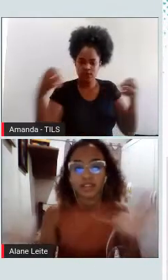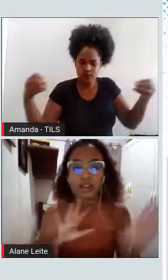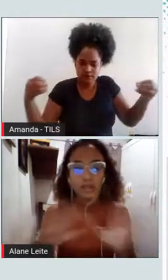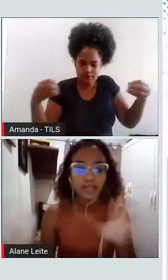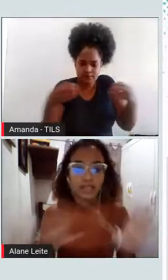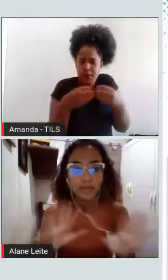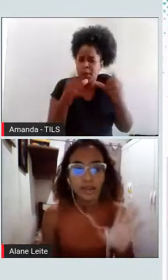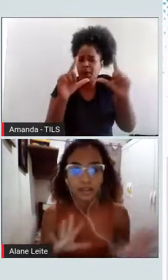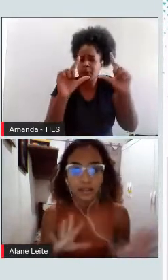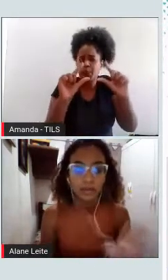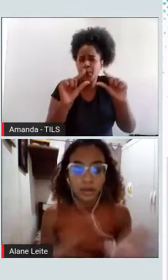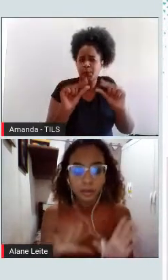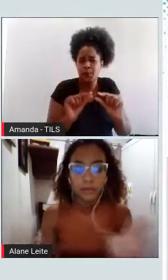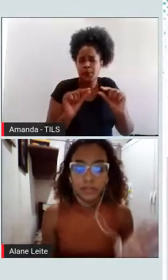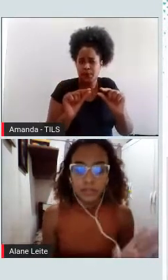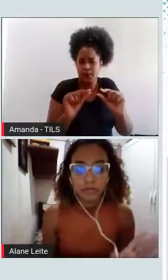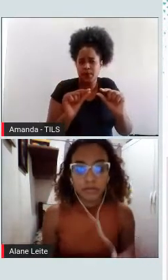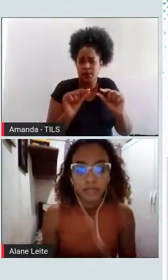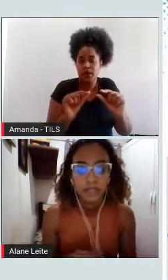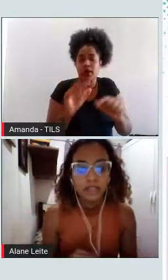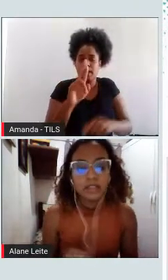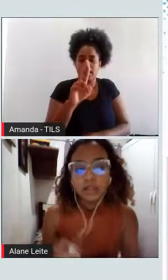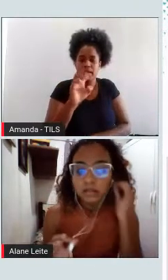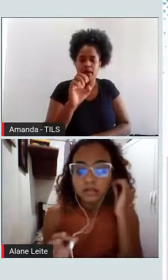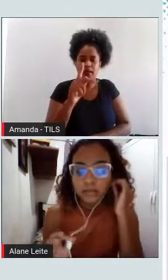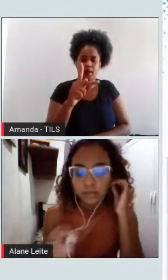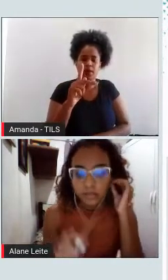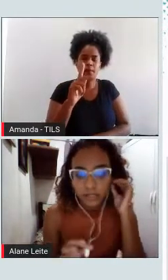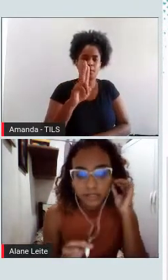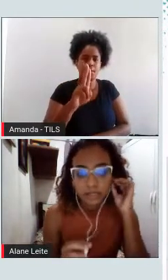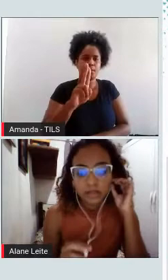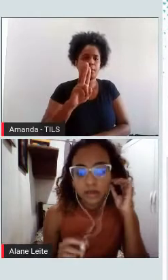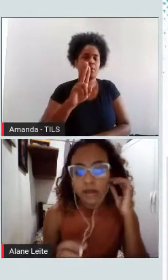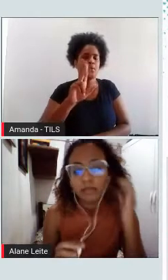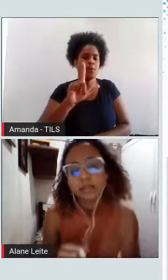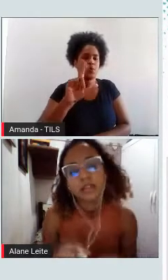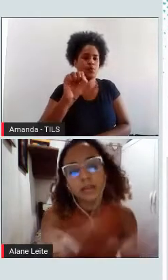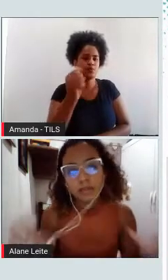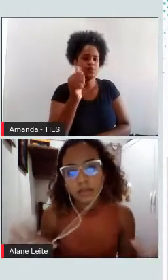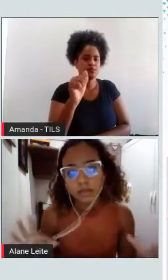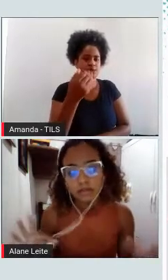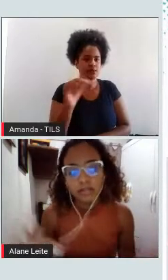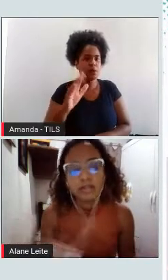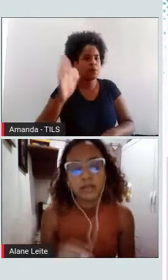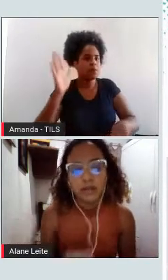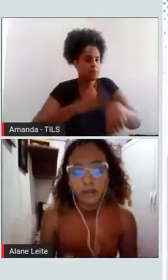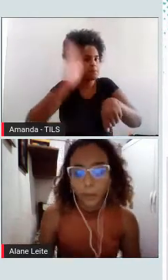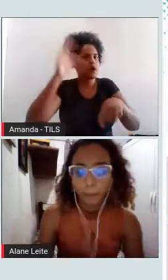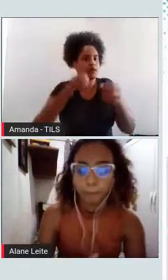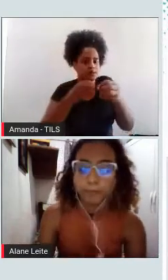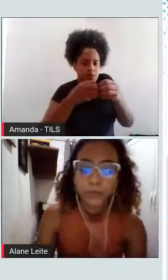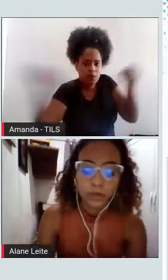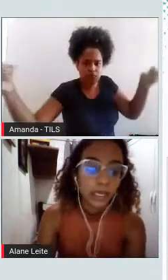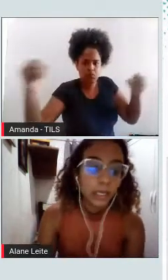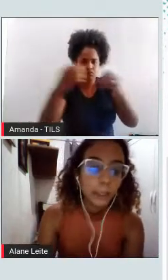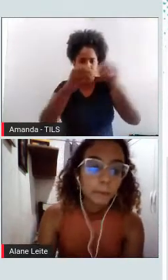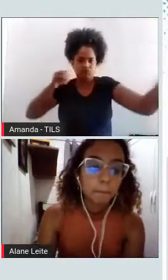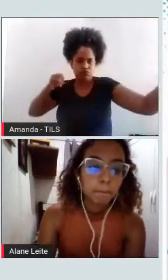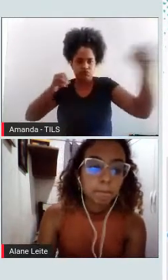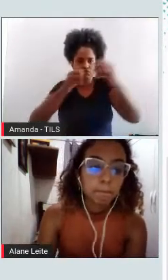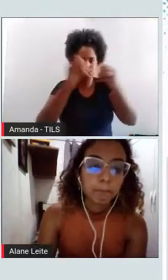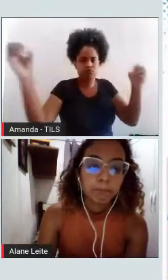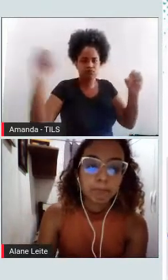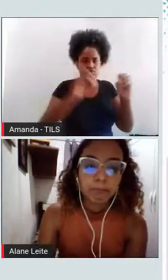estão querendo ficar mais separadas do possível, não juntinhas. Então, a força de repulsão vai ser maior,